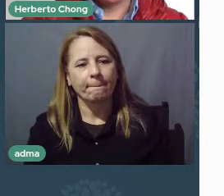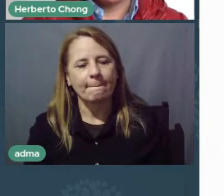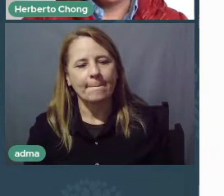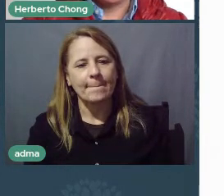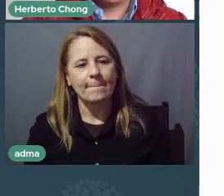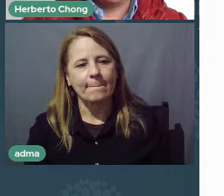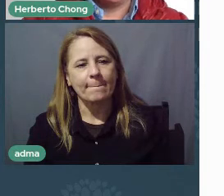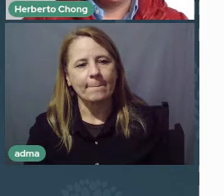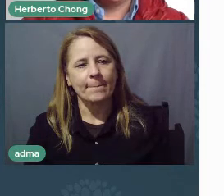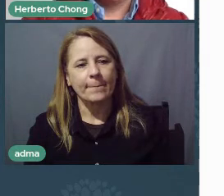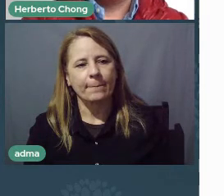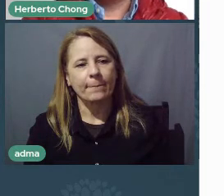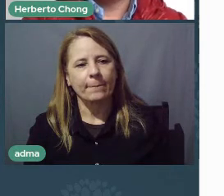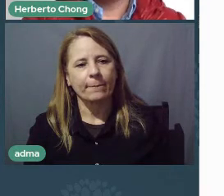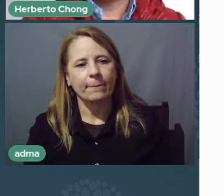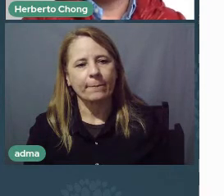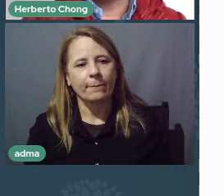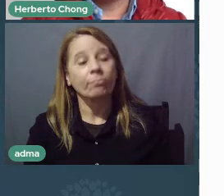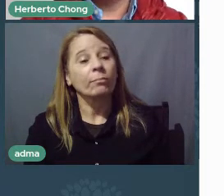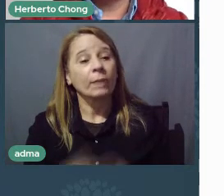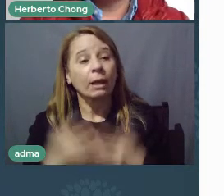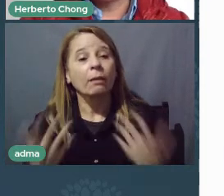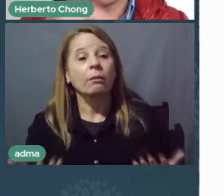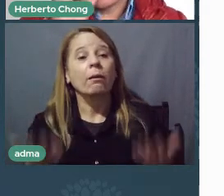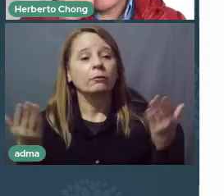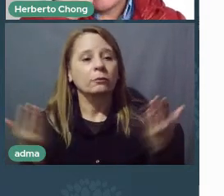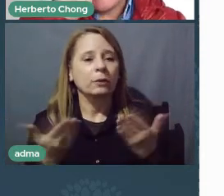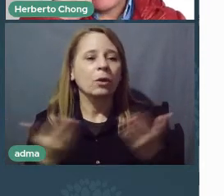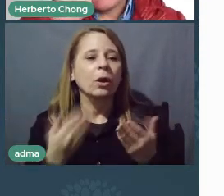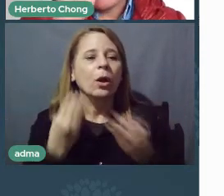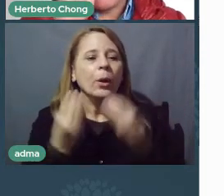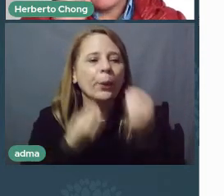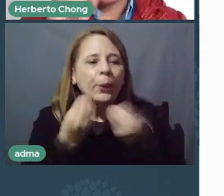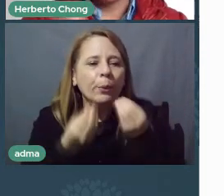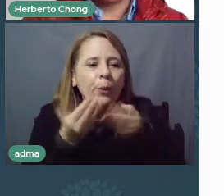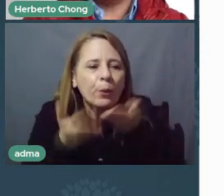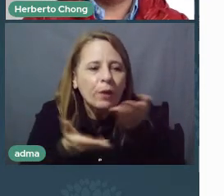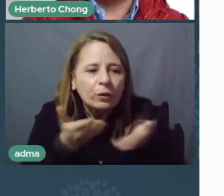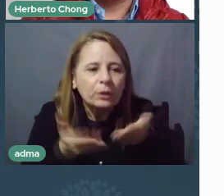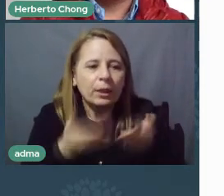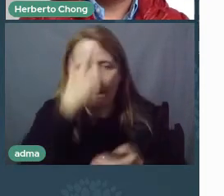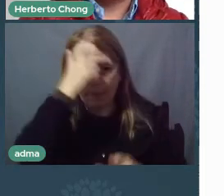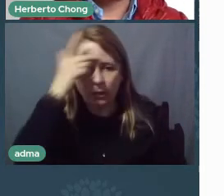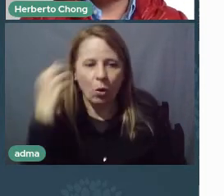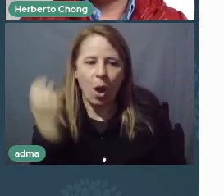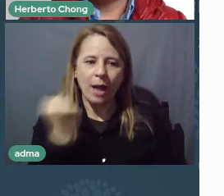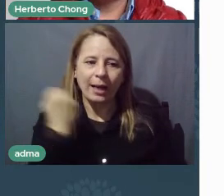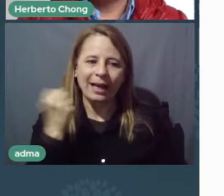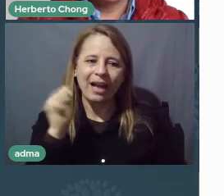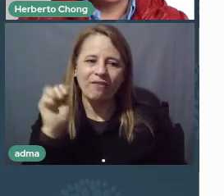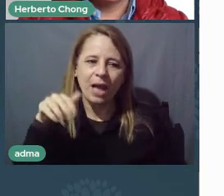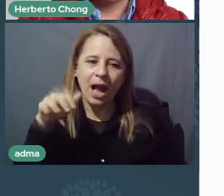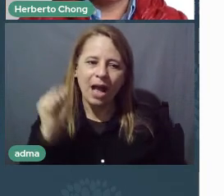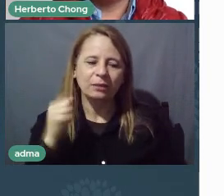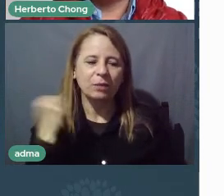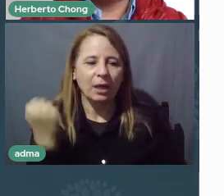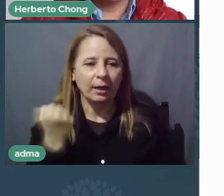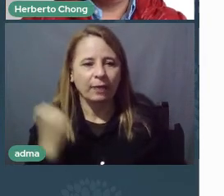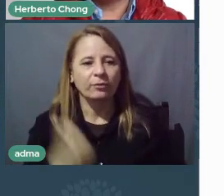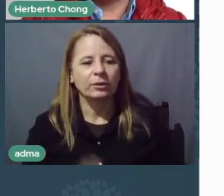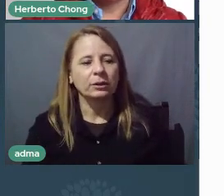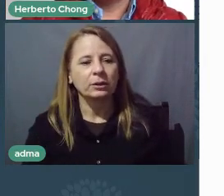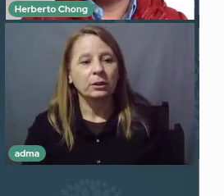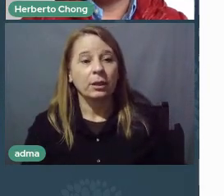Mais um, por favor. Aí. Então, agora, como que nós vamos tratar o asmático grave de acordo com o GINA? Nós